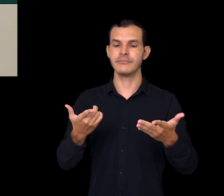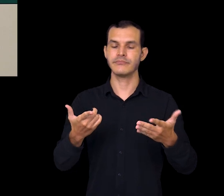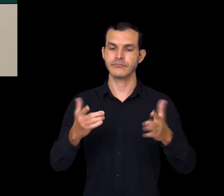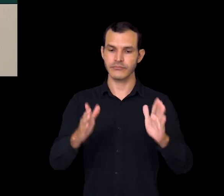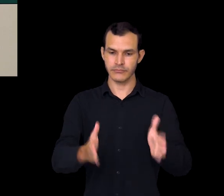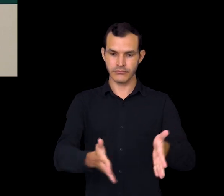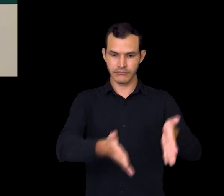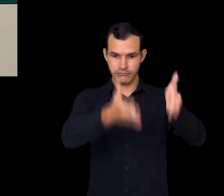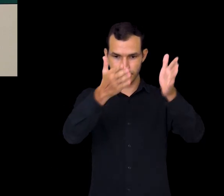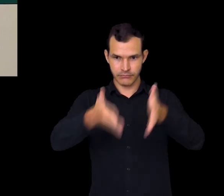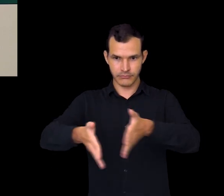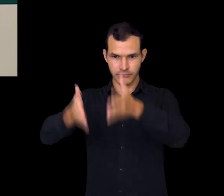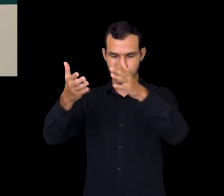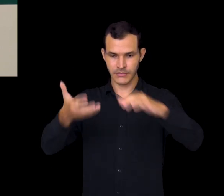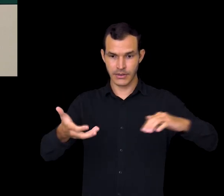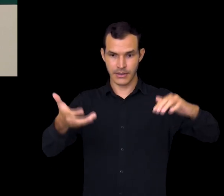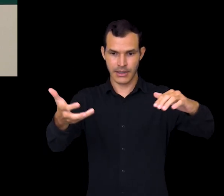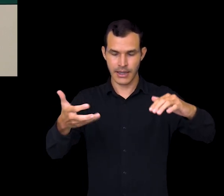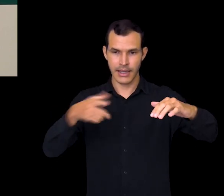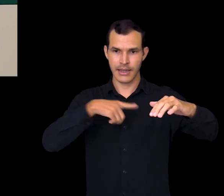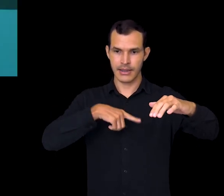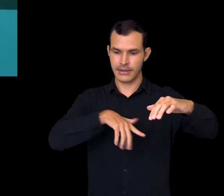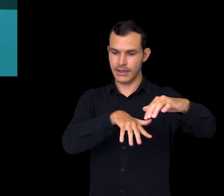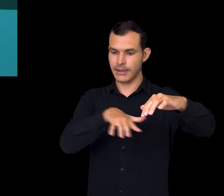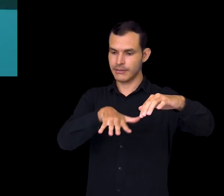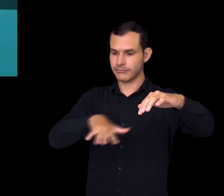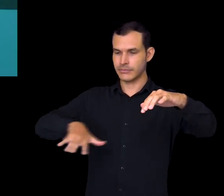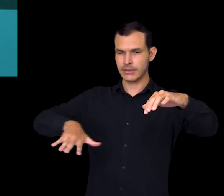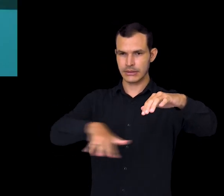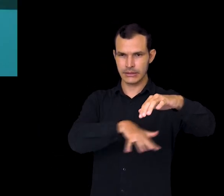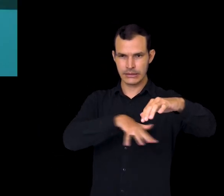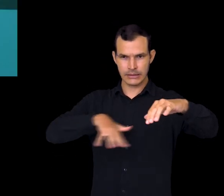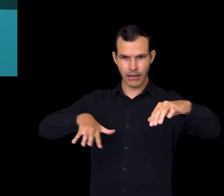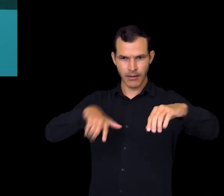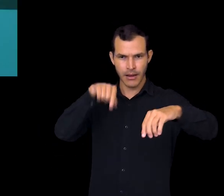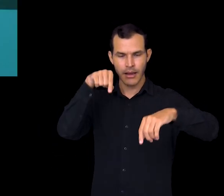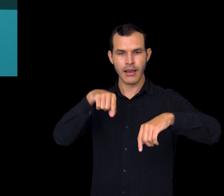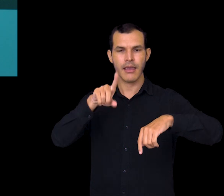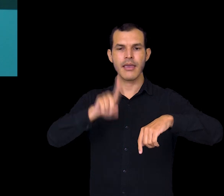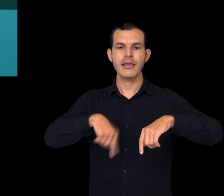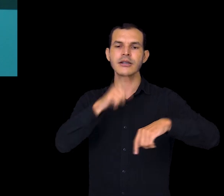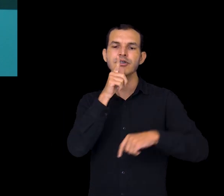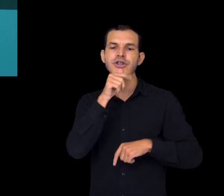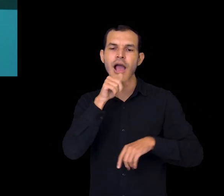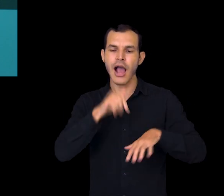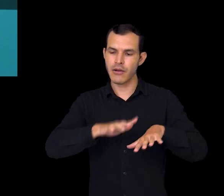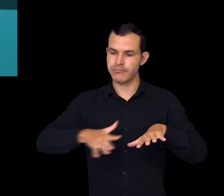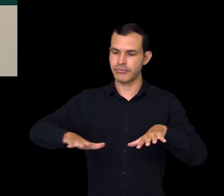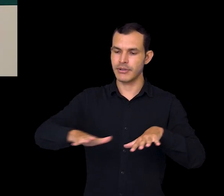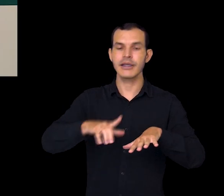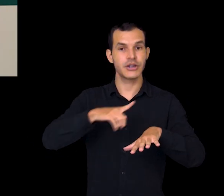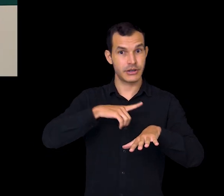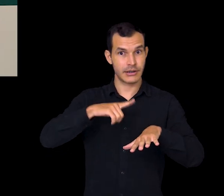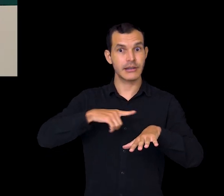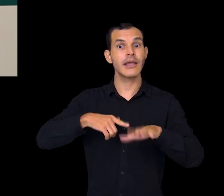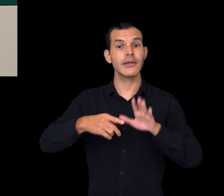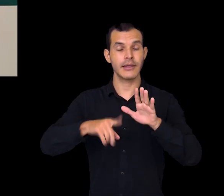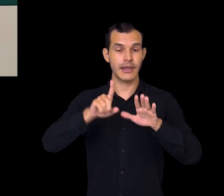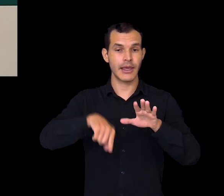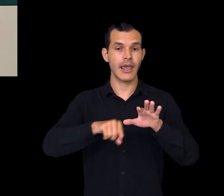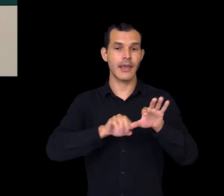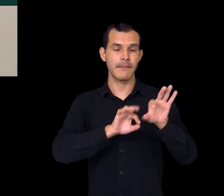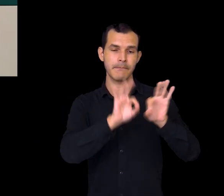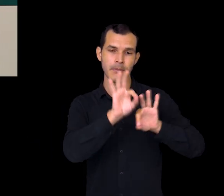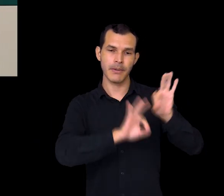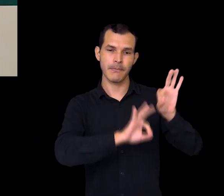d'água. Esse estava no projeto original. Esse estava no projeto original, para fazer ficar mais leve. Mas tem um outro espelho d'água na frente.